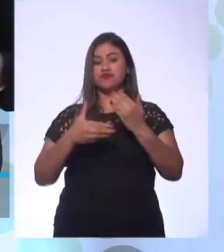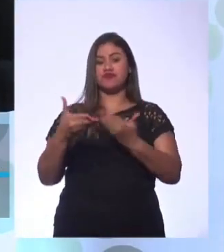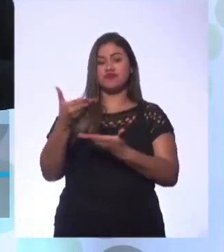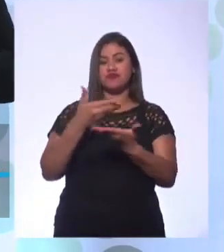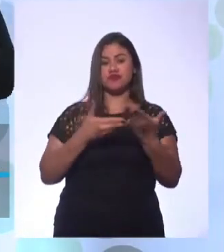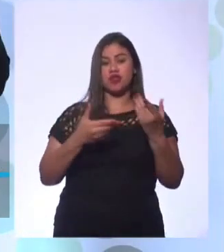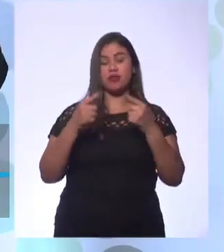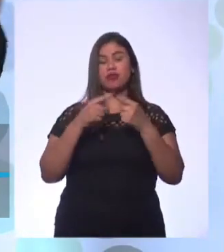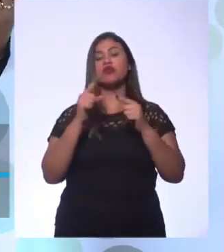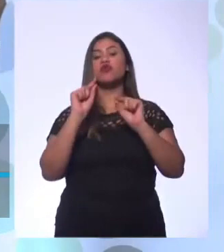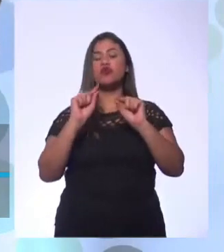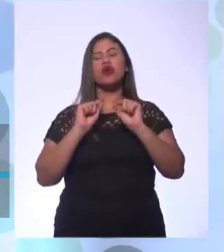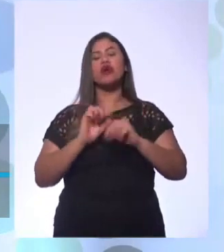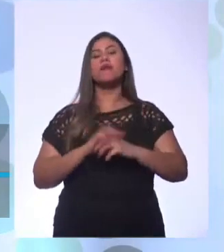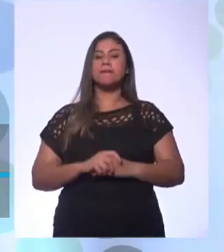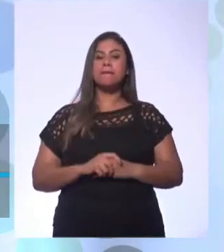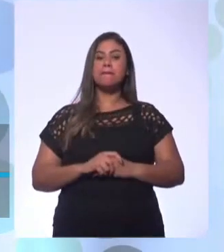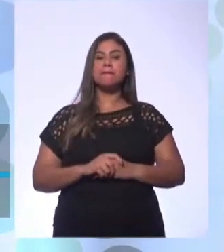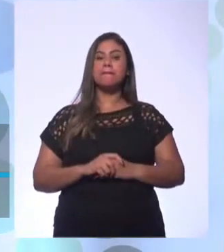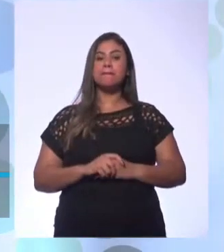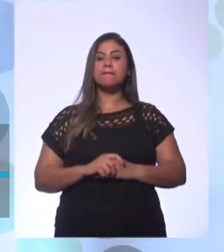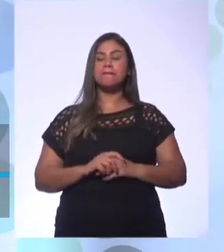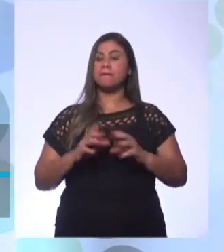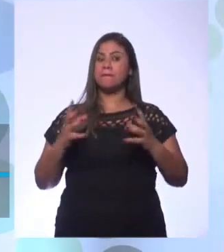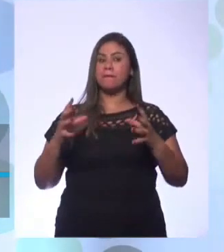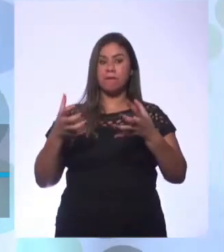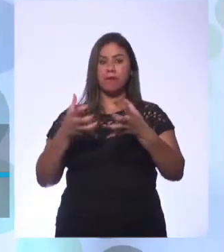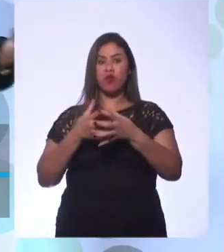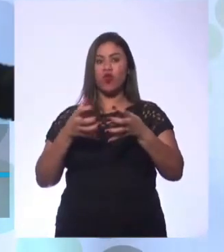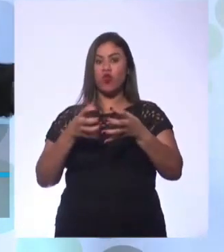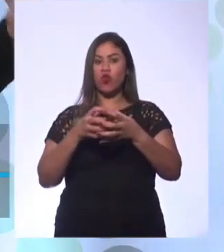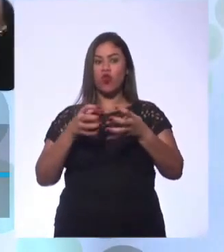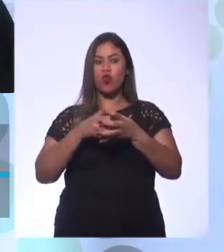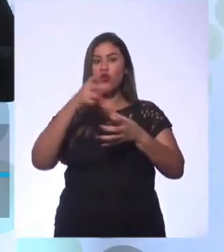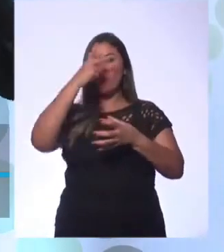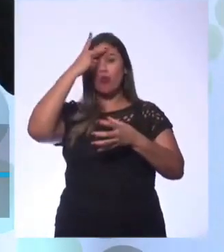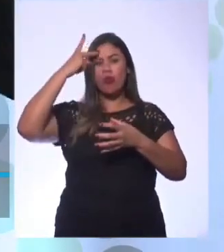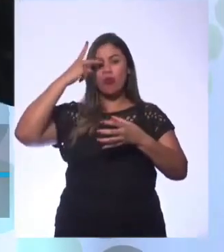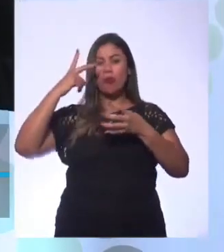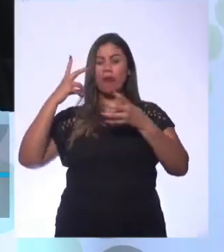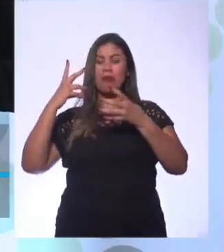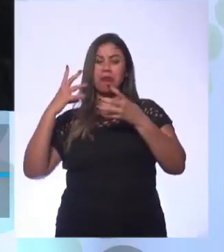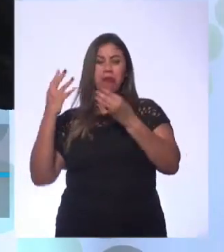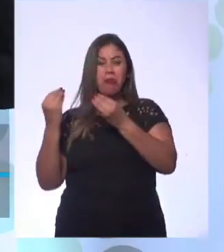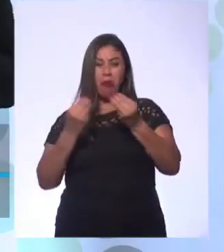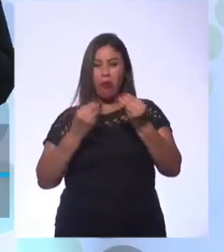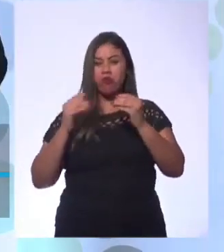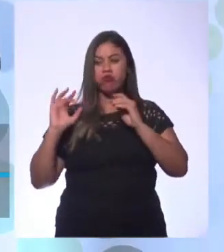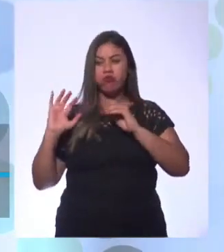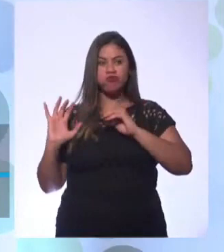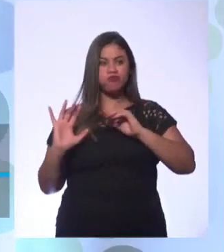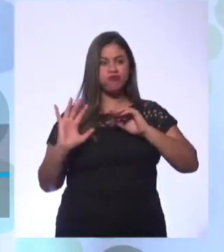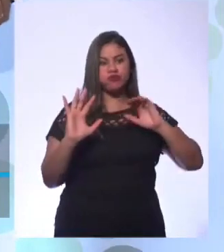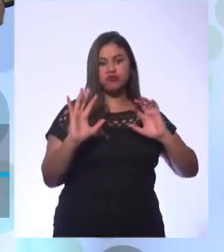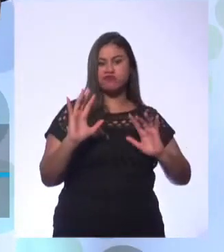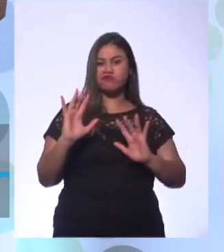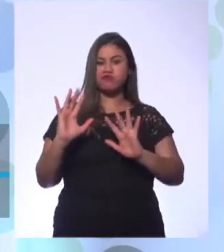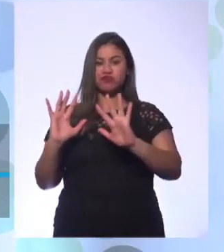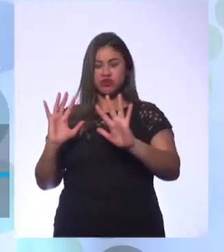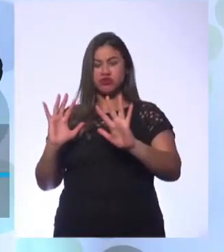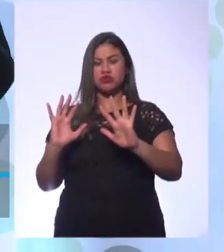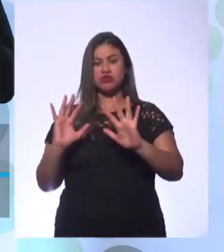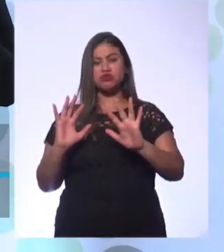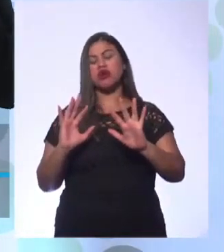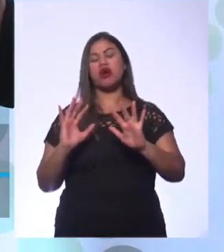quando eu junto, né? Eu crio um coletivo, ou seja, várias pessoas juntas, elas